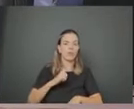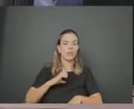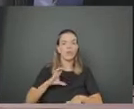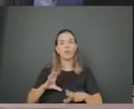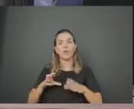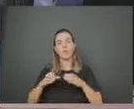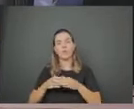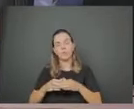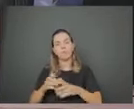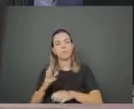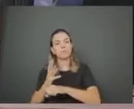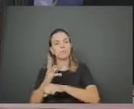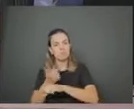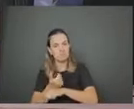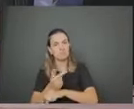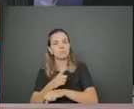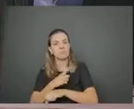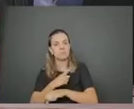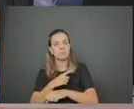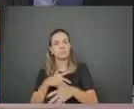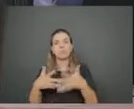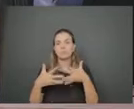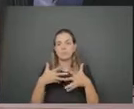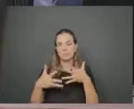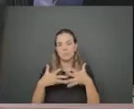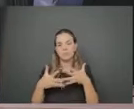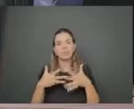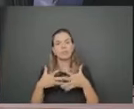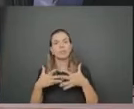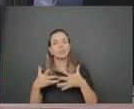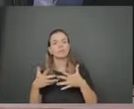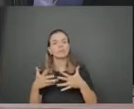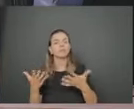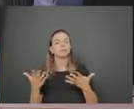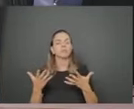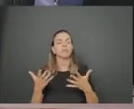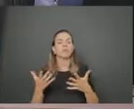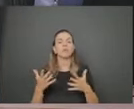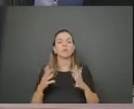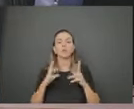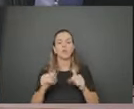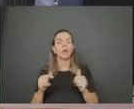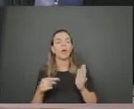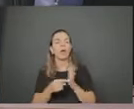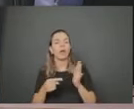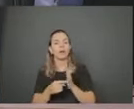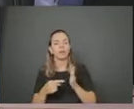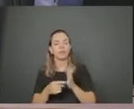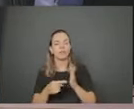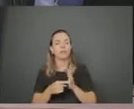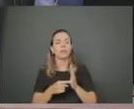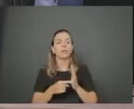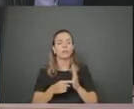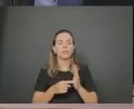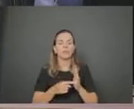eficaz, muito transparente, muito imparcial, e todas as denúncias, tudo aquilo que